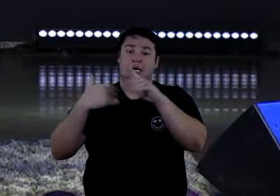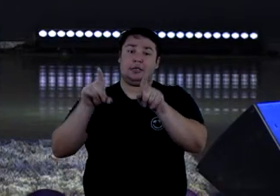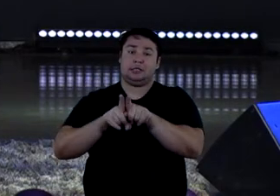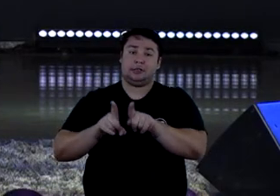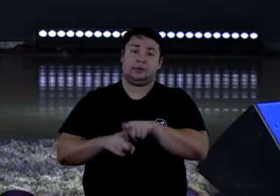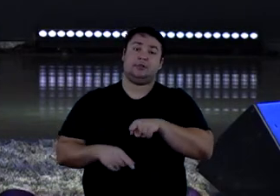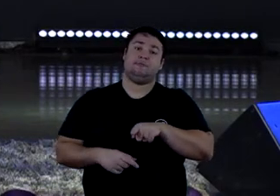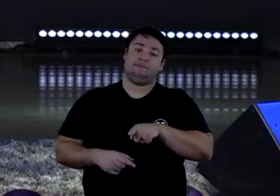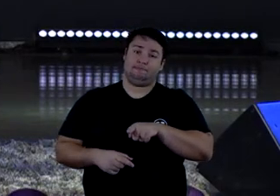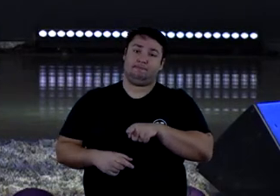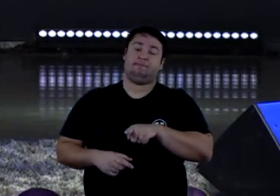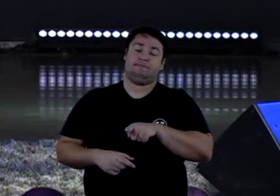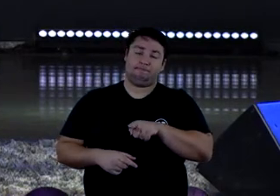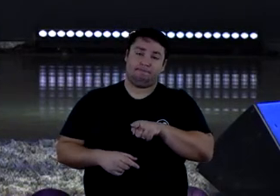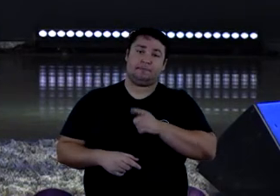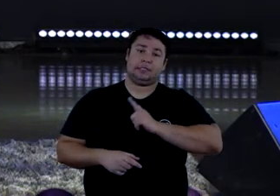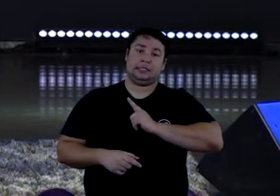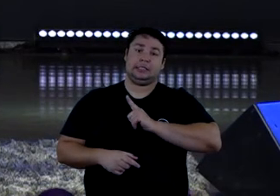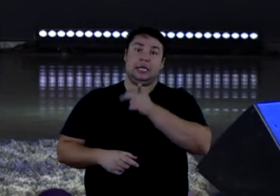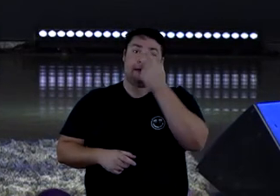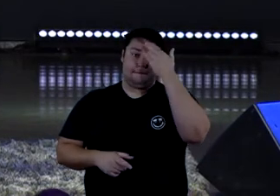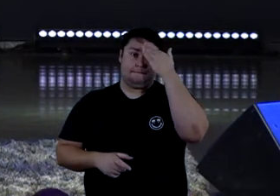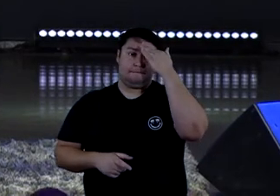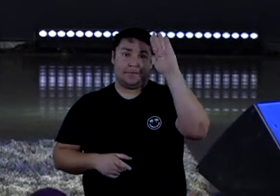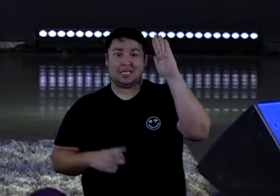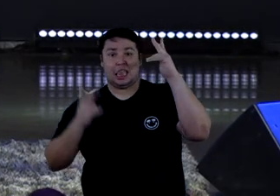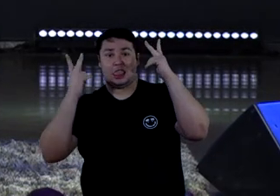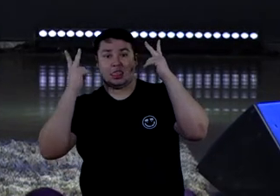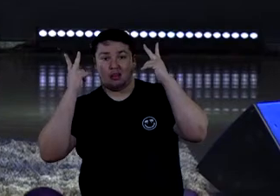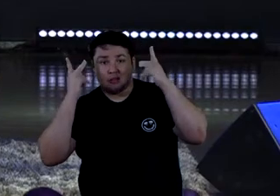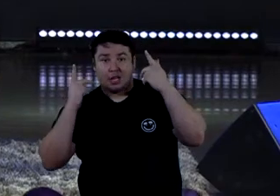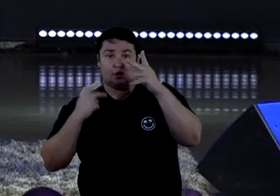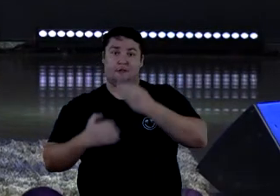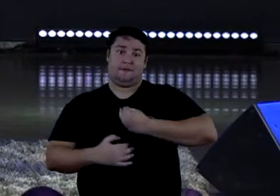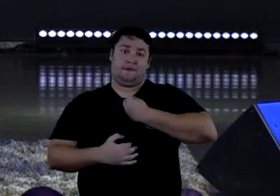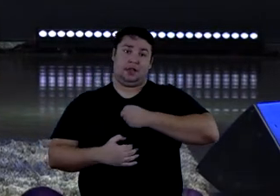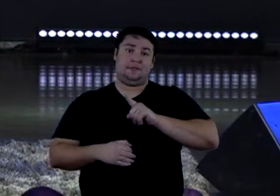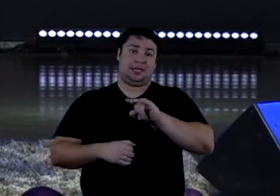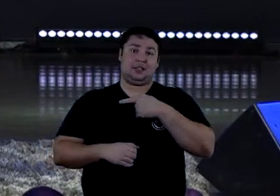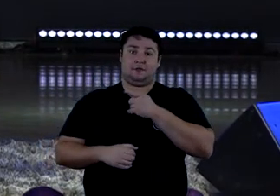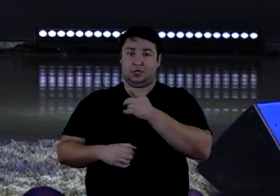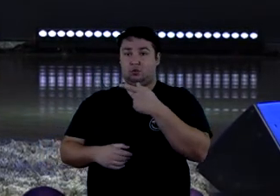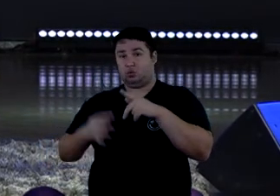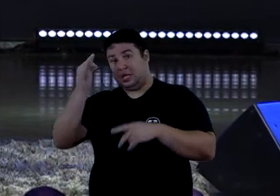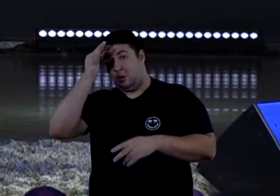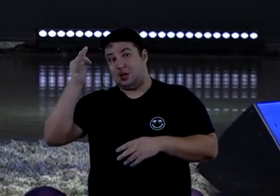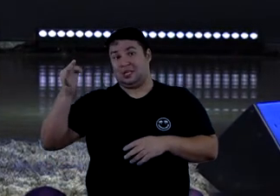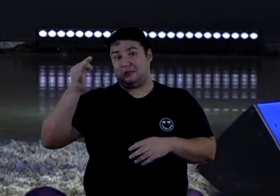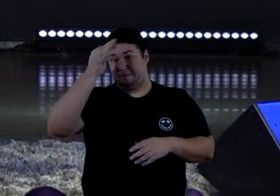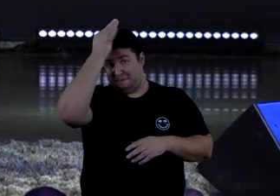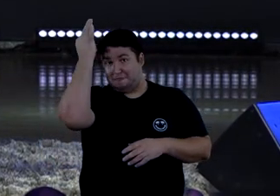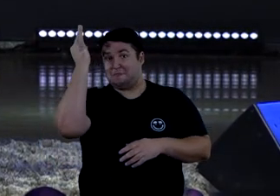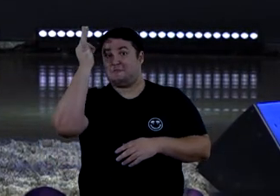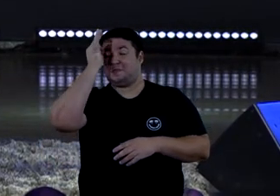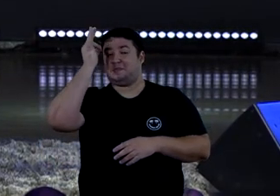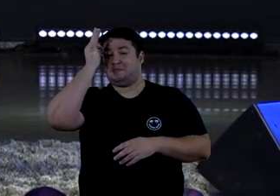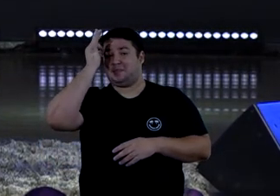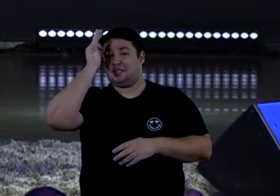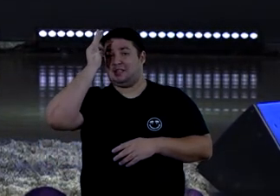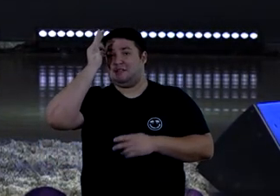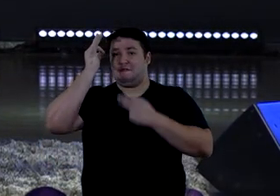ela vai se desenvolver. Ela vai se tornar a principal natureza. Mas se você alimentar o teu espírito